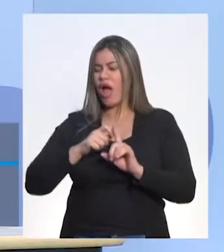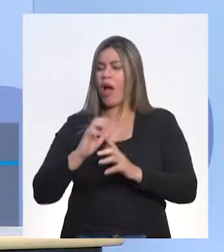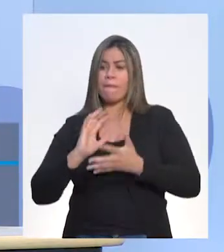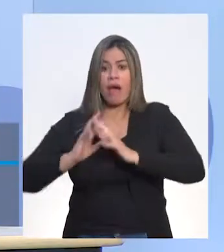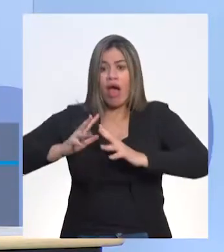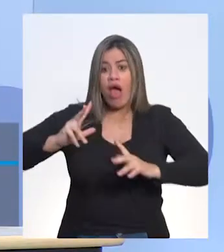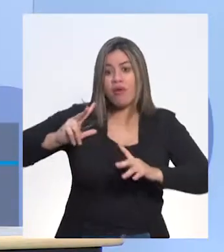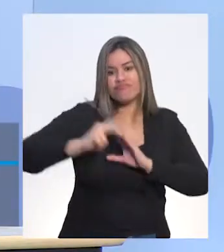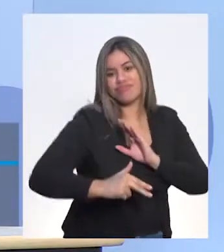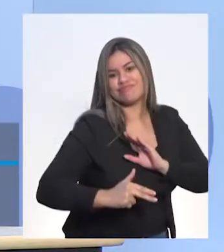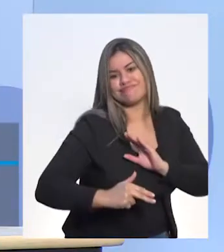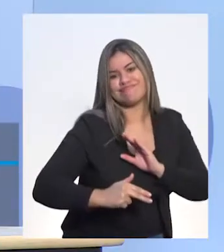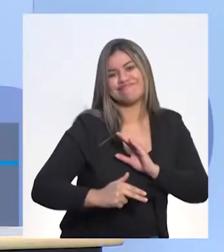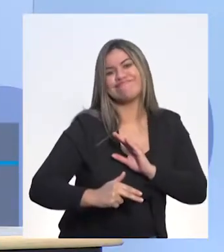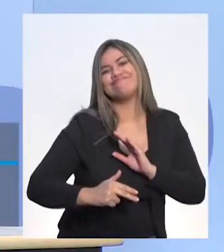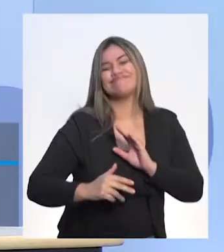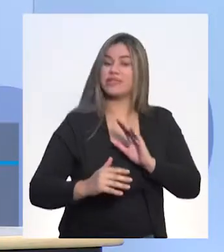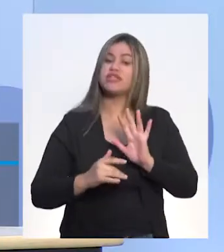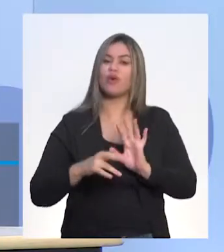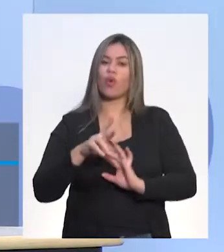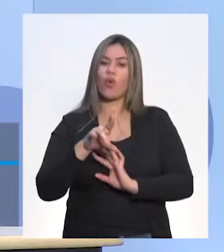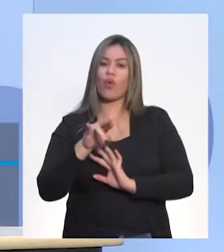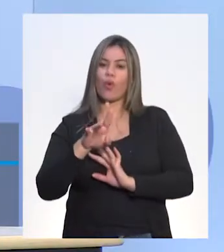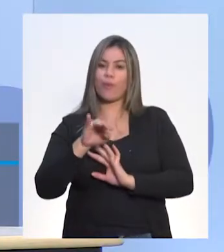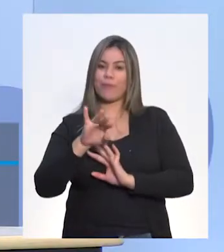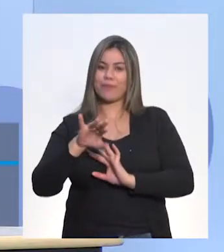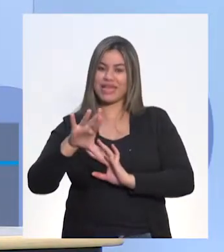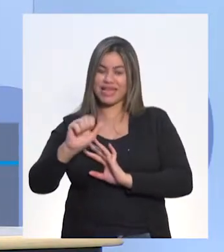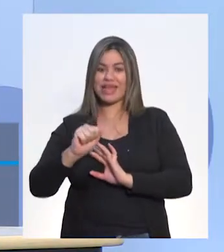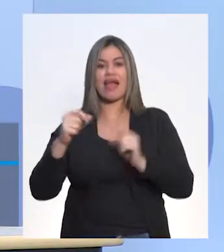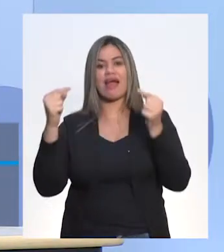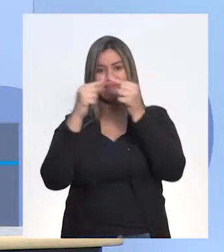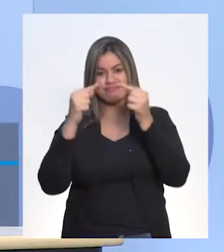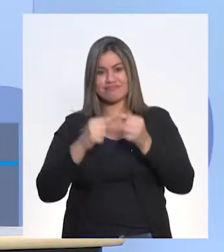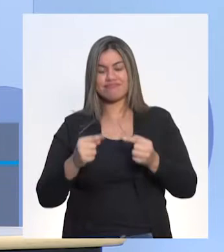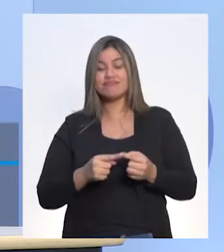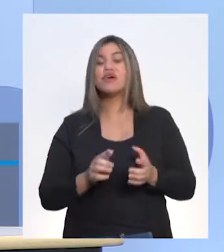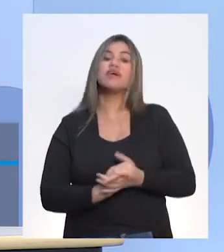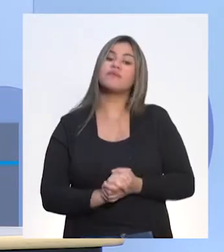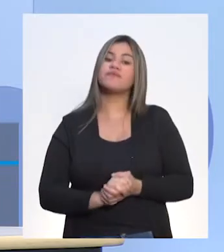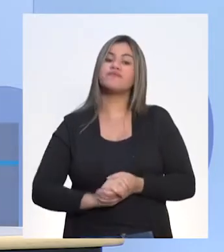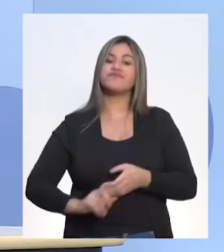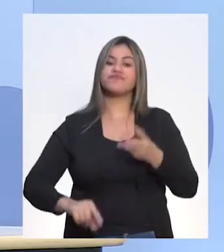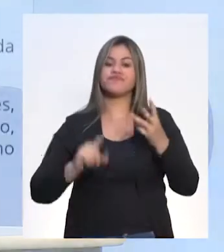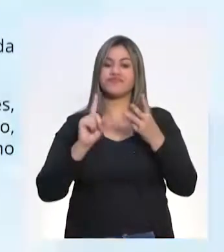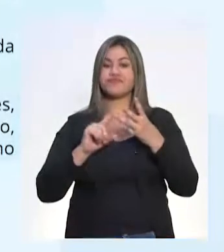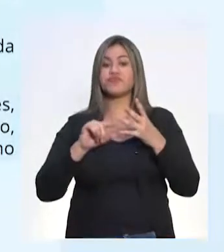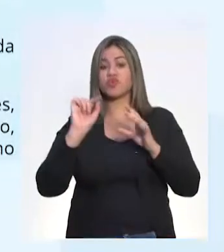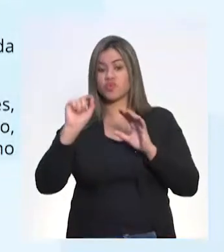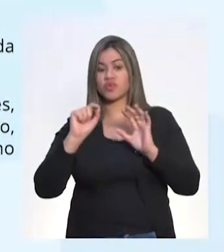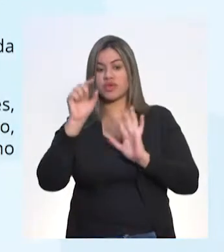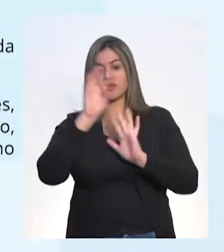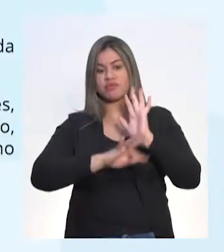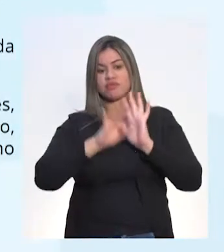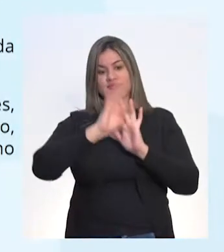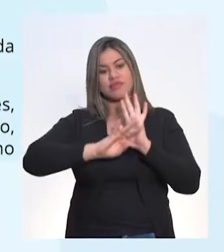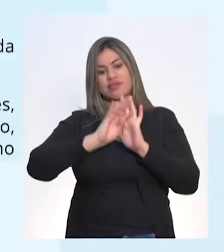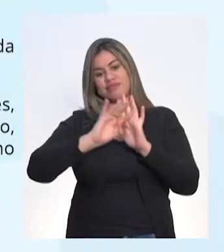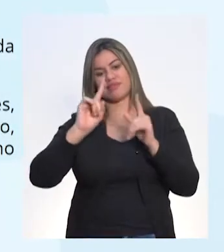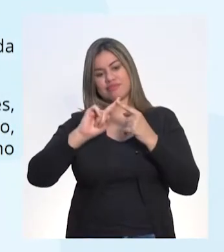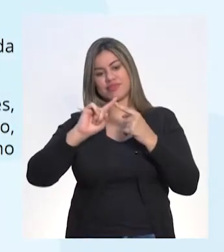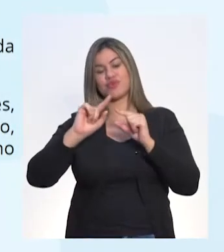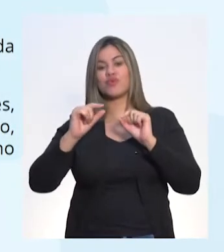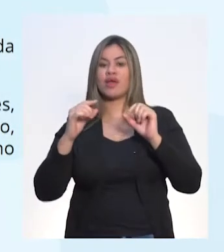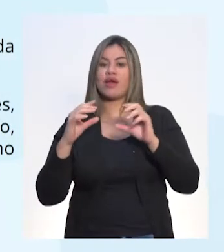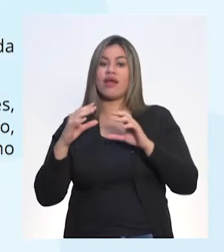legenda, a rubrica vai indicar. E, finalmente, né, o texto, que a gente sabe como é um texto para ser atuado, o